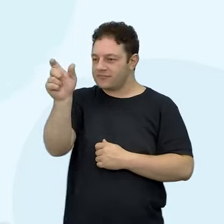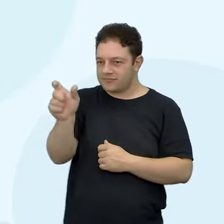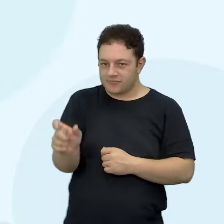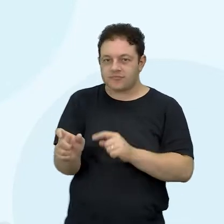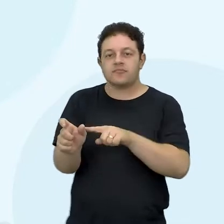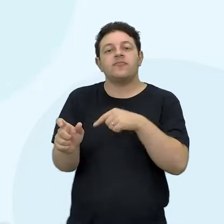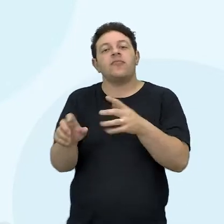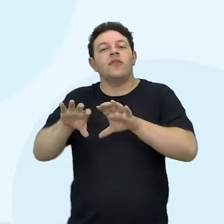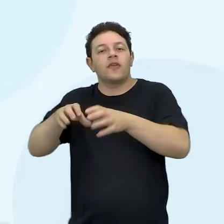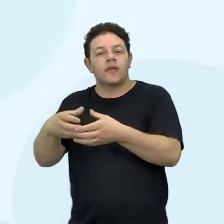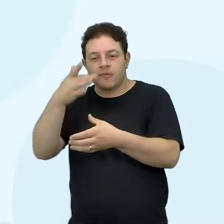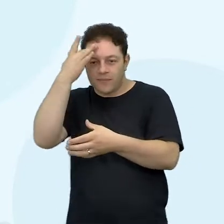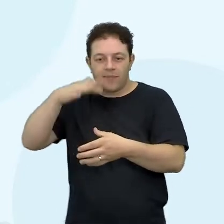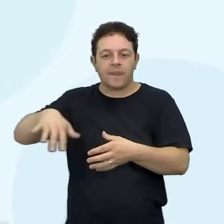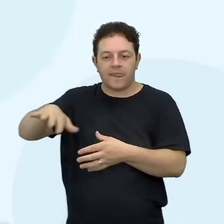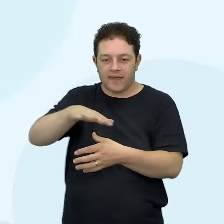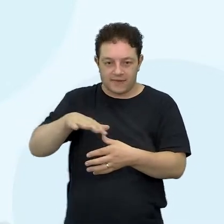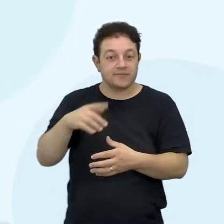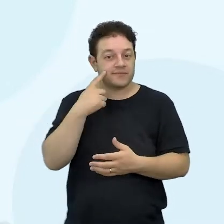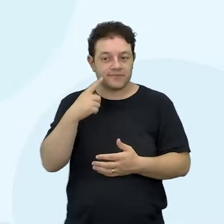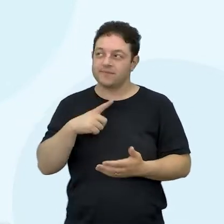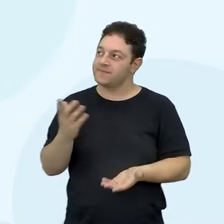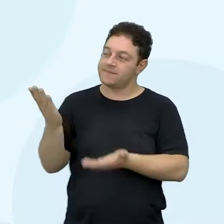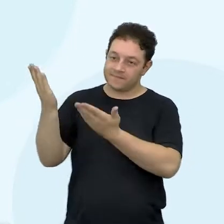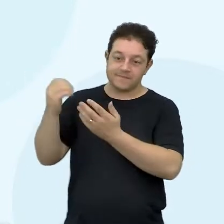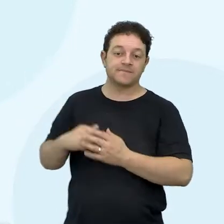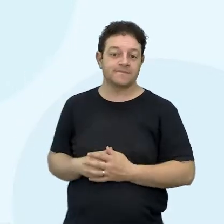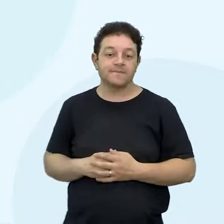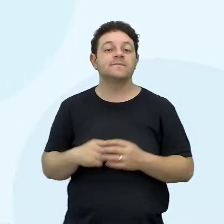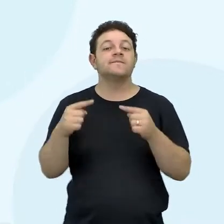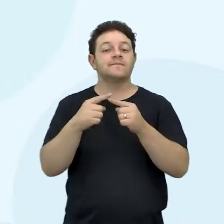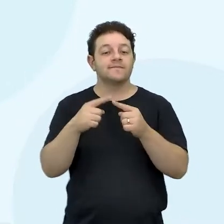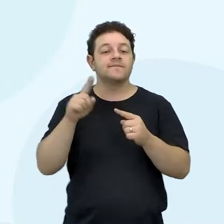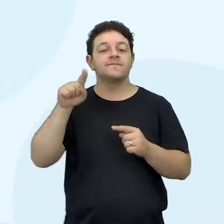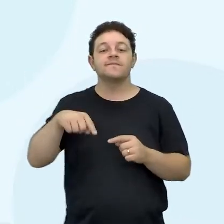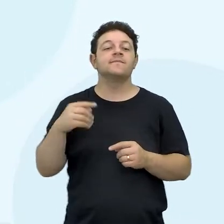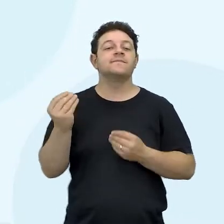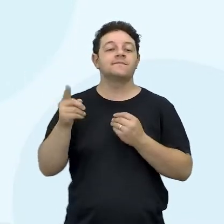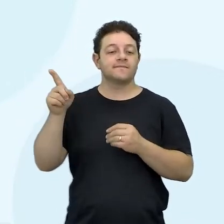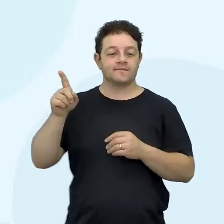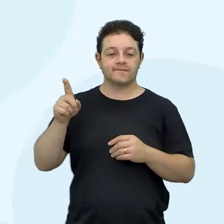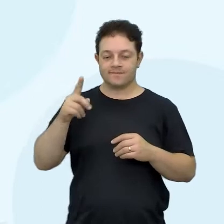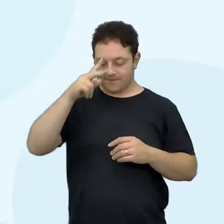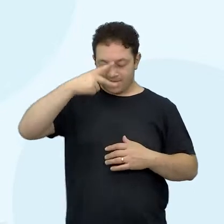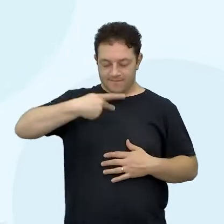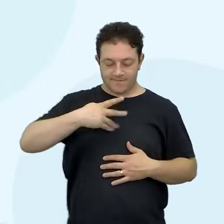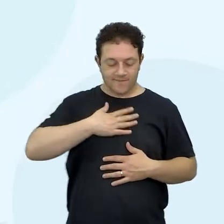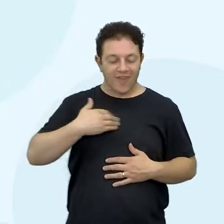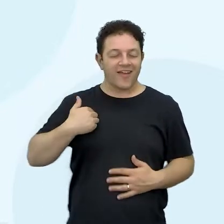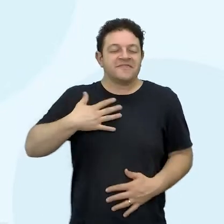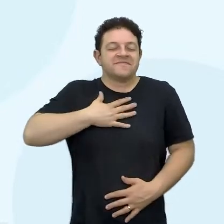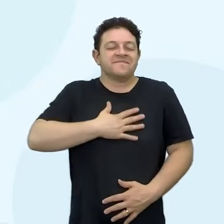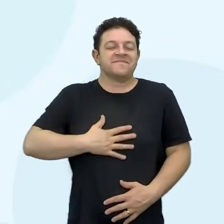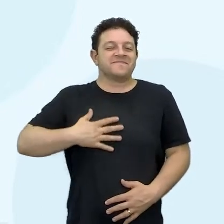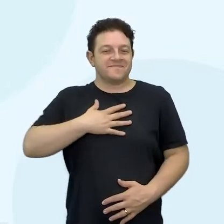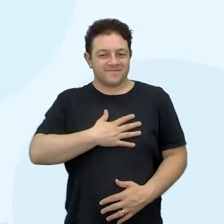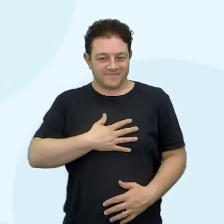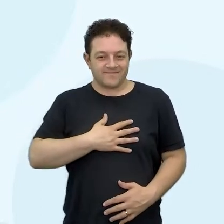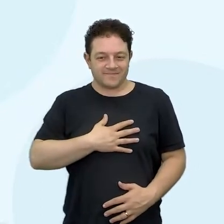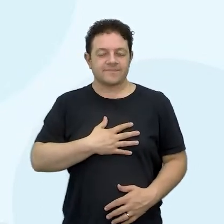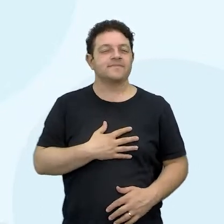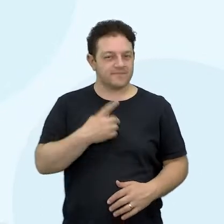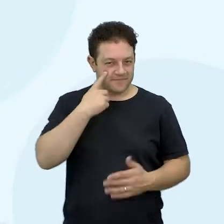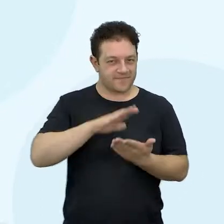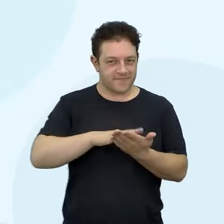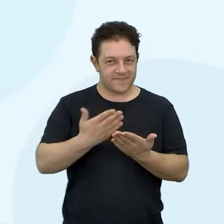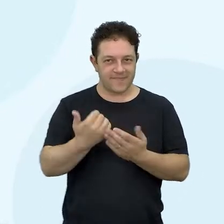ou grupo de pessoas. Então, tá aqui. Seria a sua realização pessoal. Então, aqui